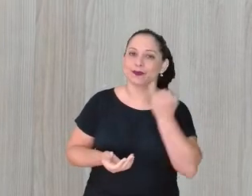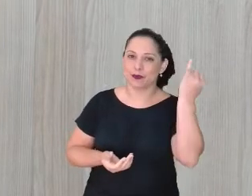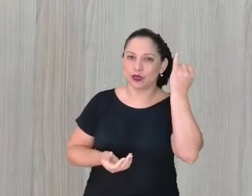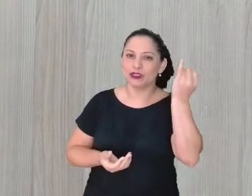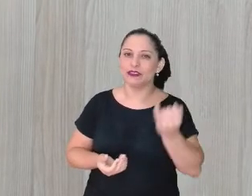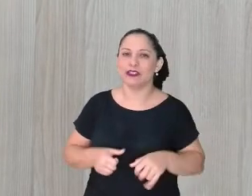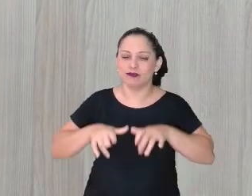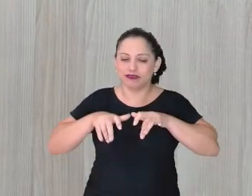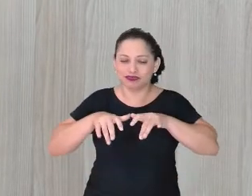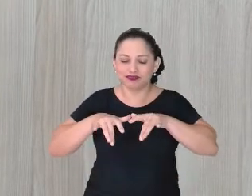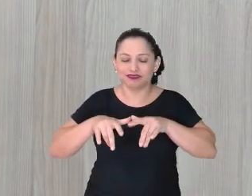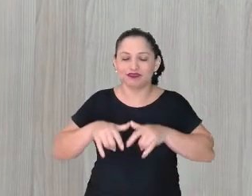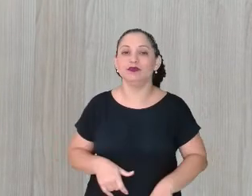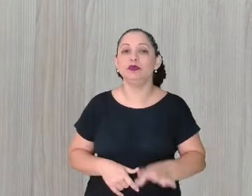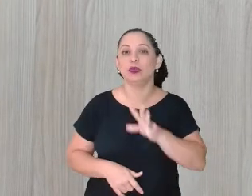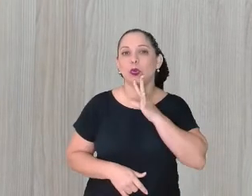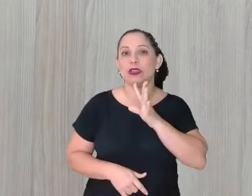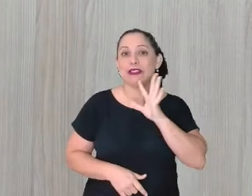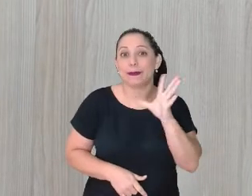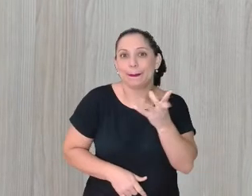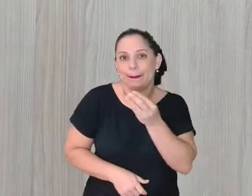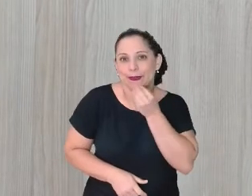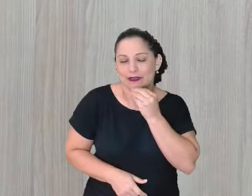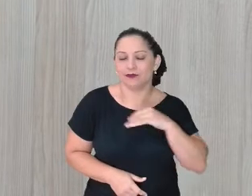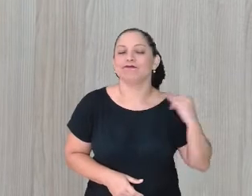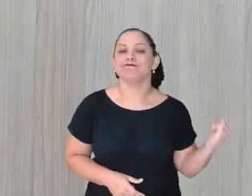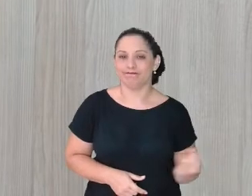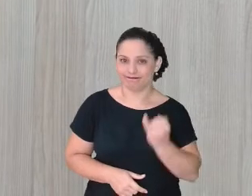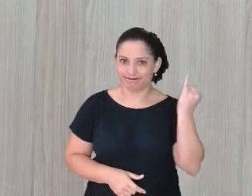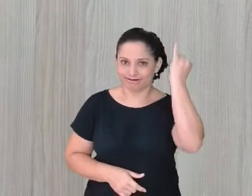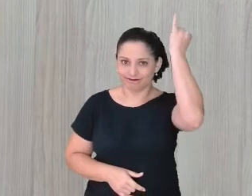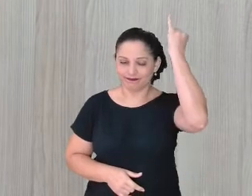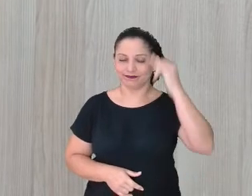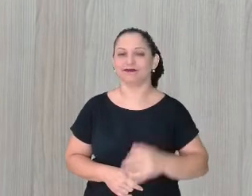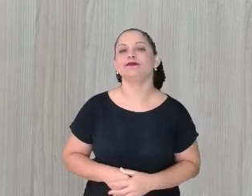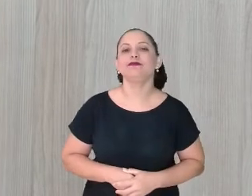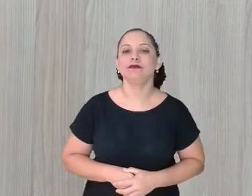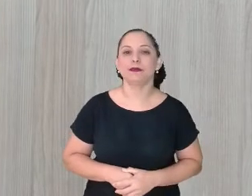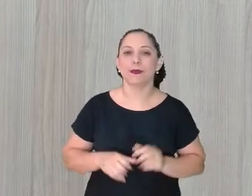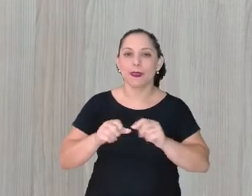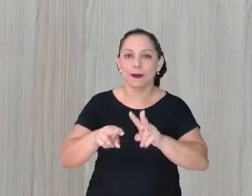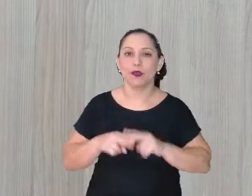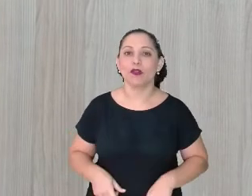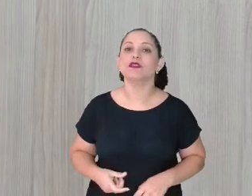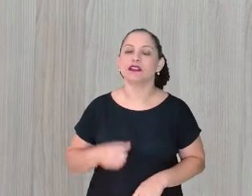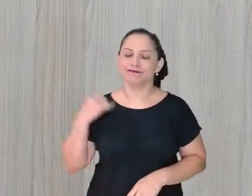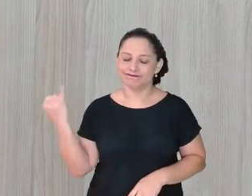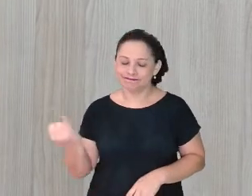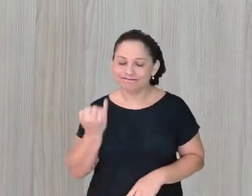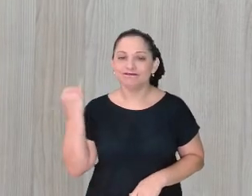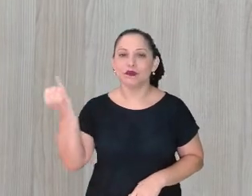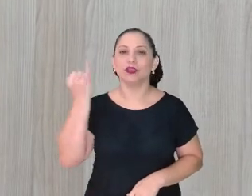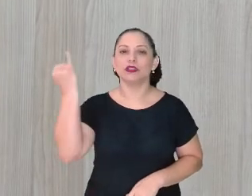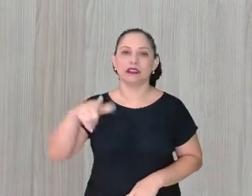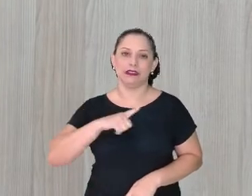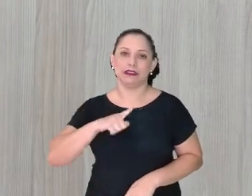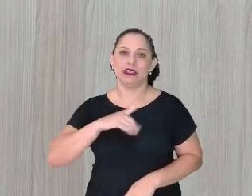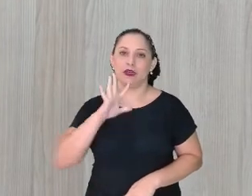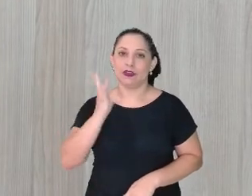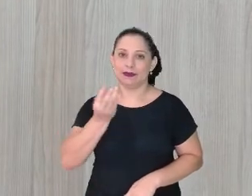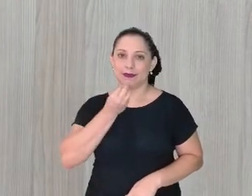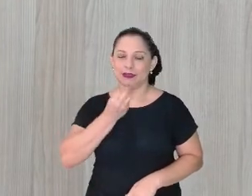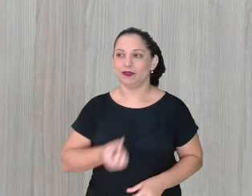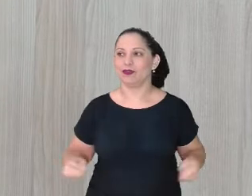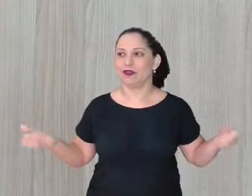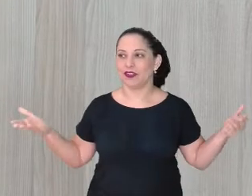é muito massa, viu? Tem o poder, porque o verdadeiro poder está no conhecimento. Então, deixa o